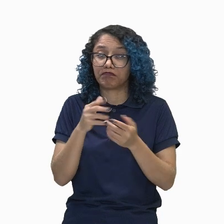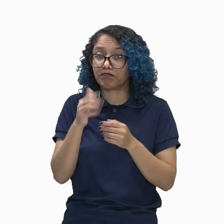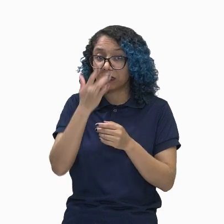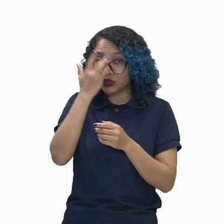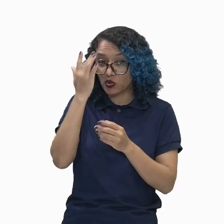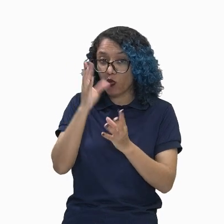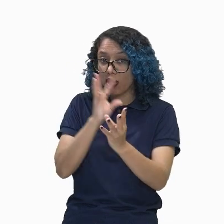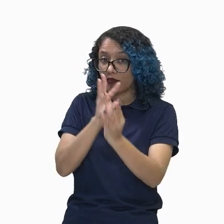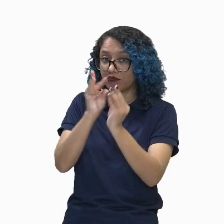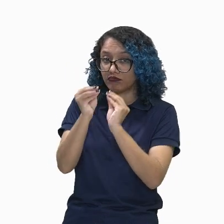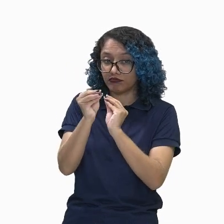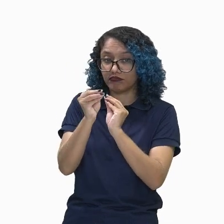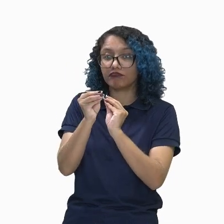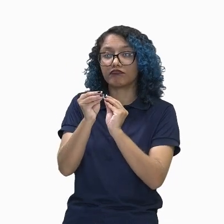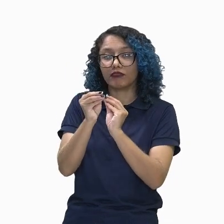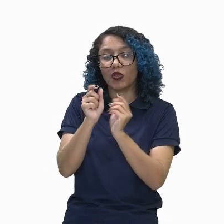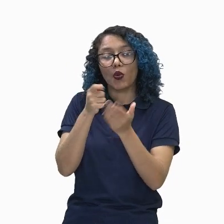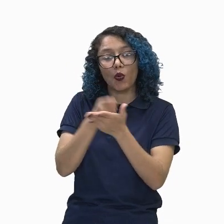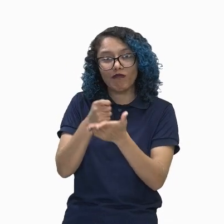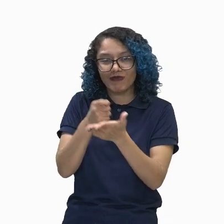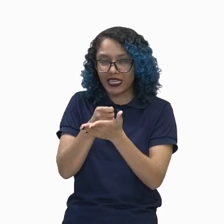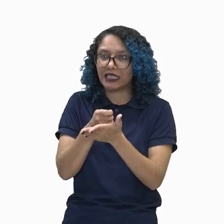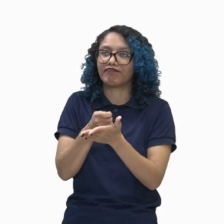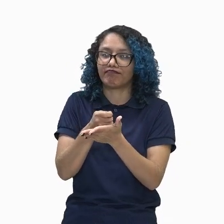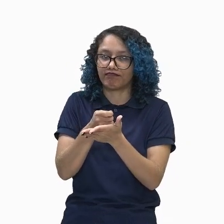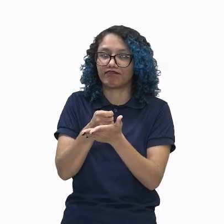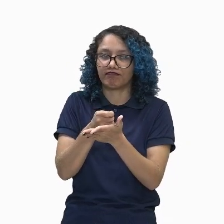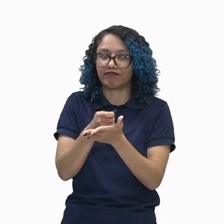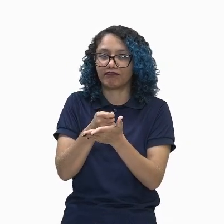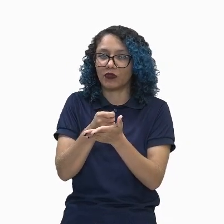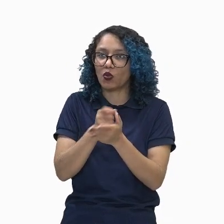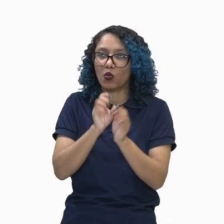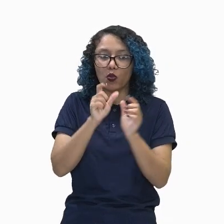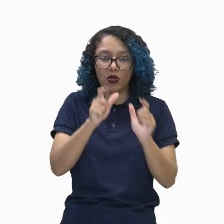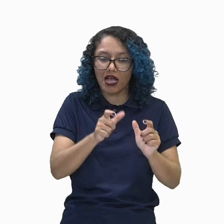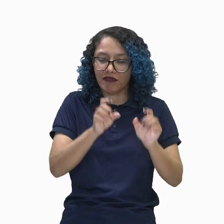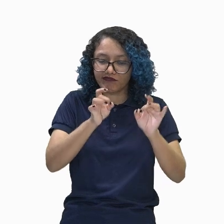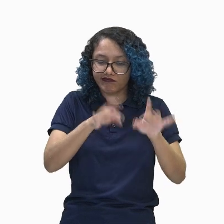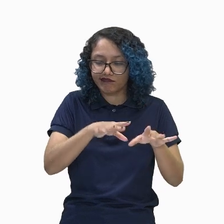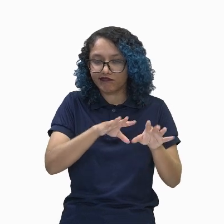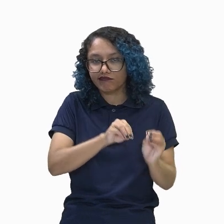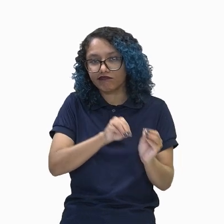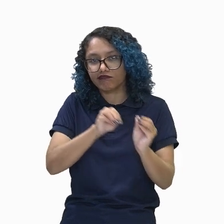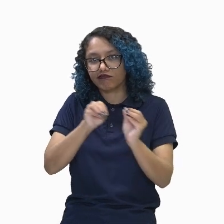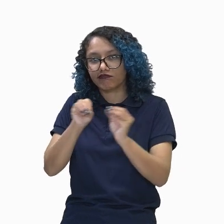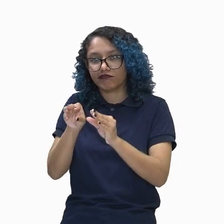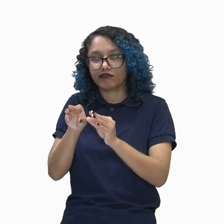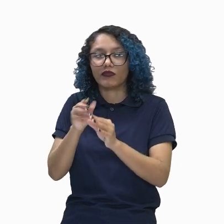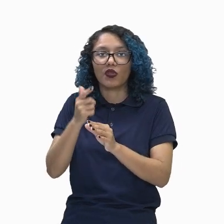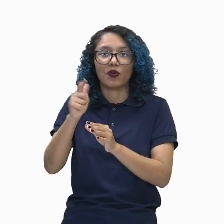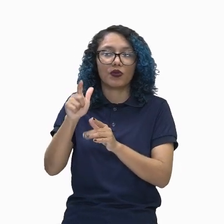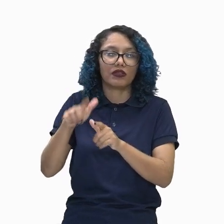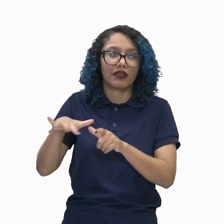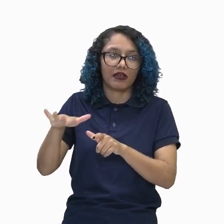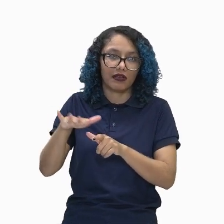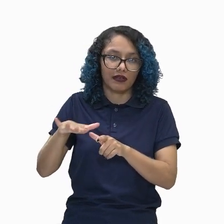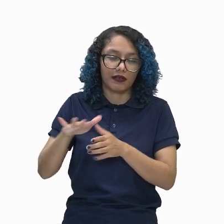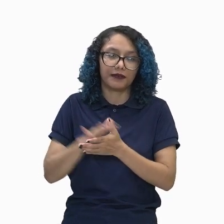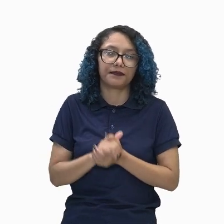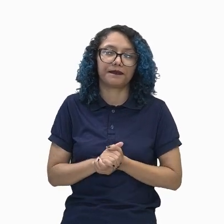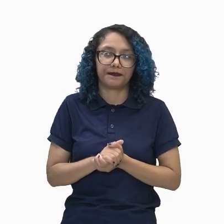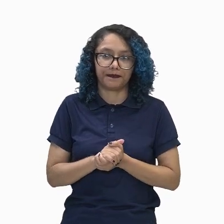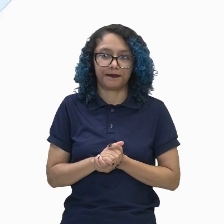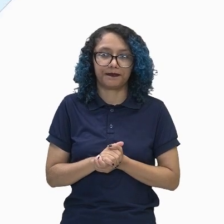refugiadas, elas acabam sendo obrigadas a abandonar tudo ali e ir para uma outra área,